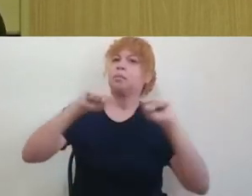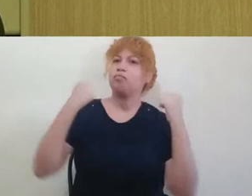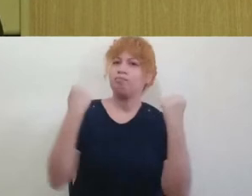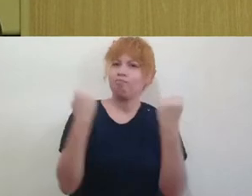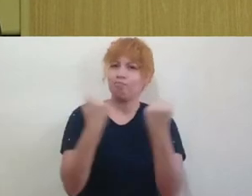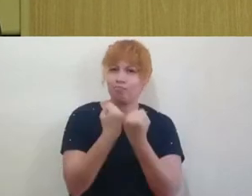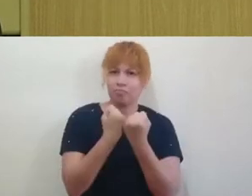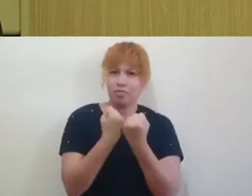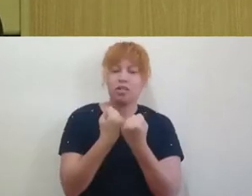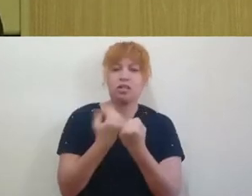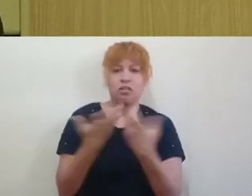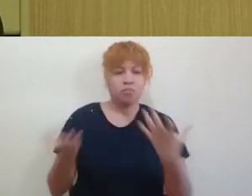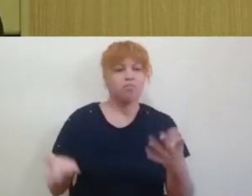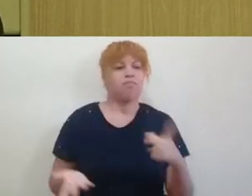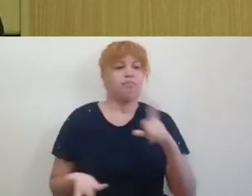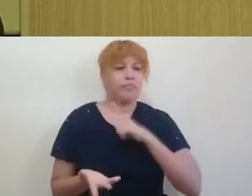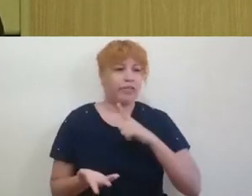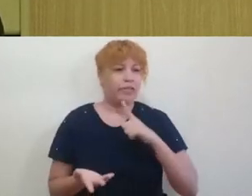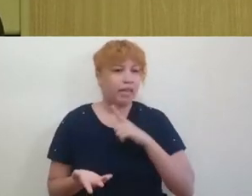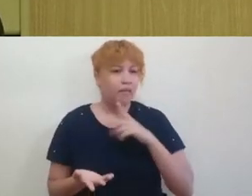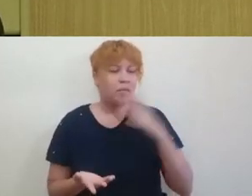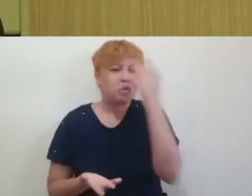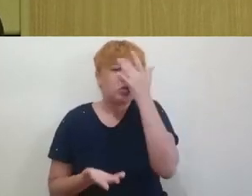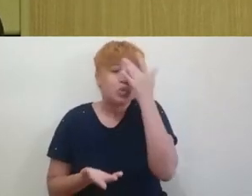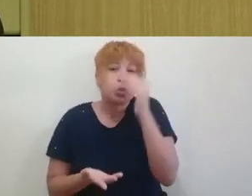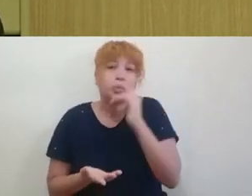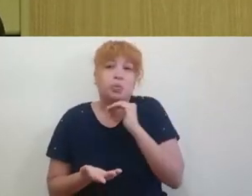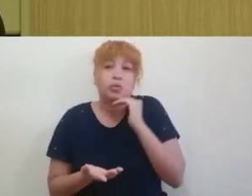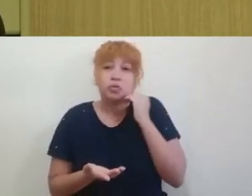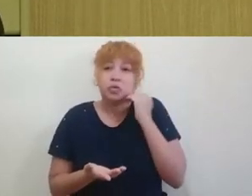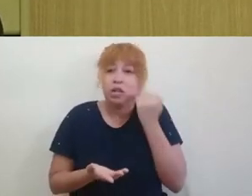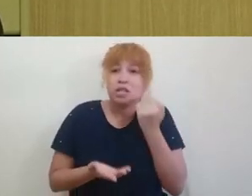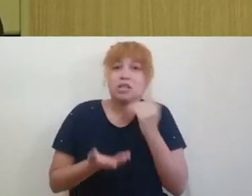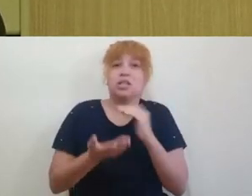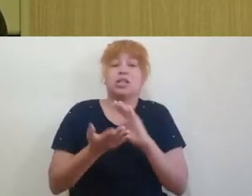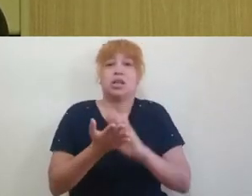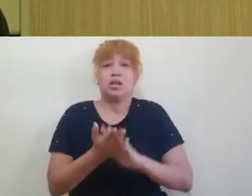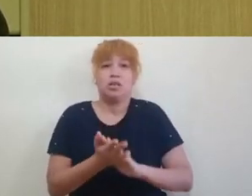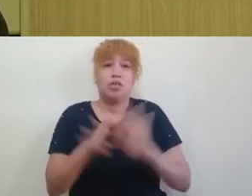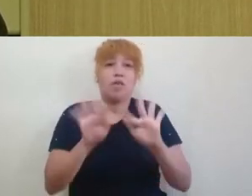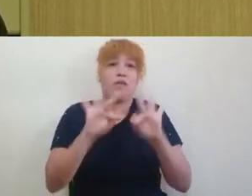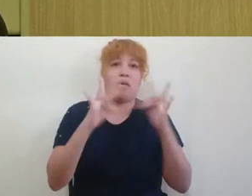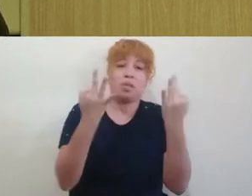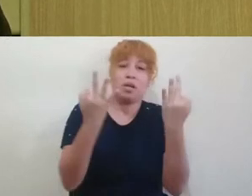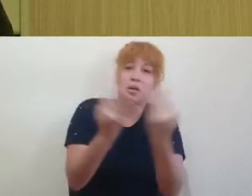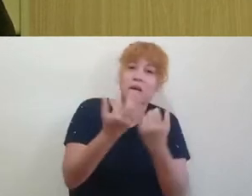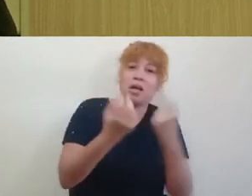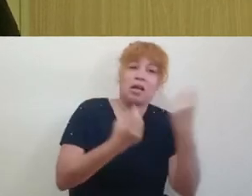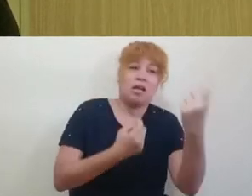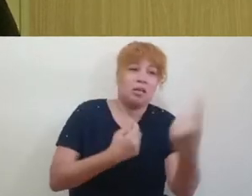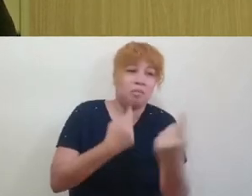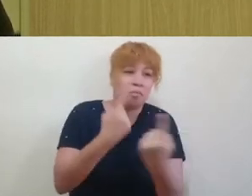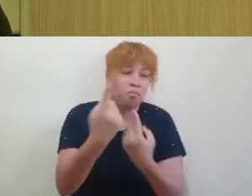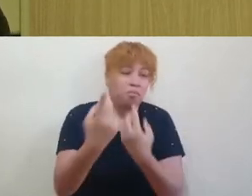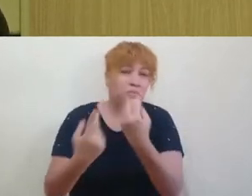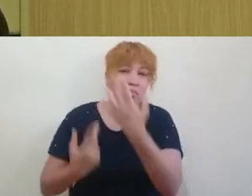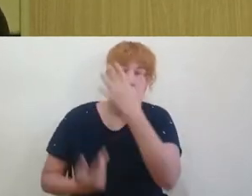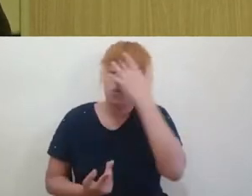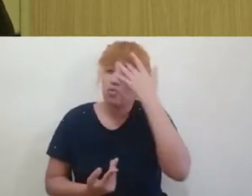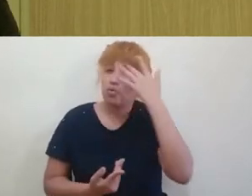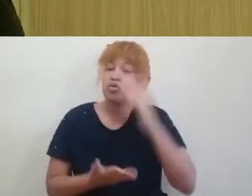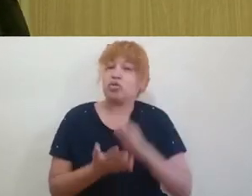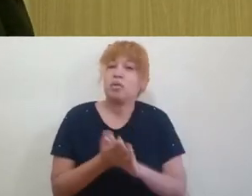de gestão, servidores, técnicos, terceirizados e todo um conjunto de pessoas